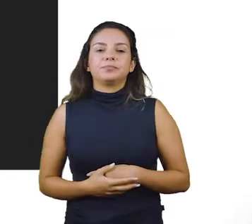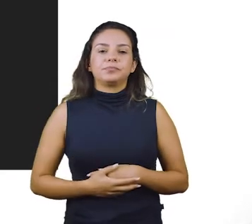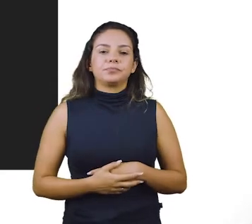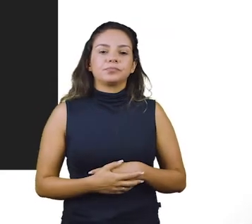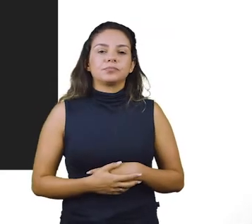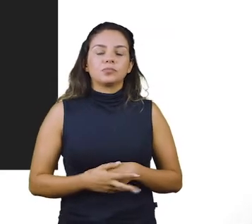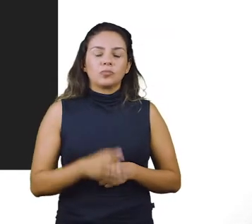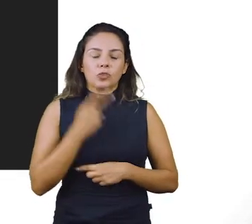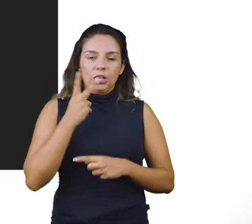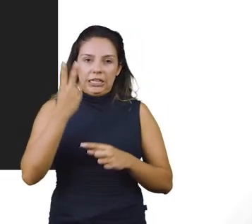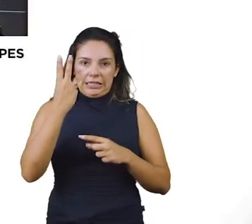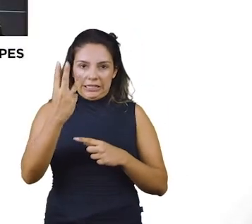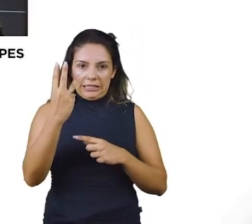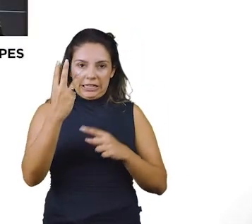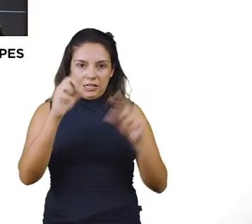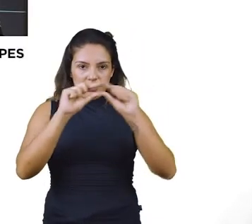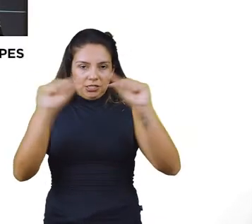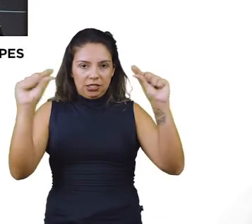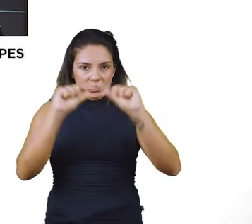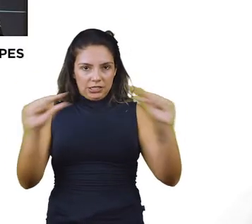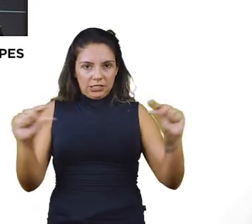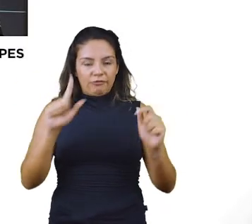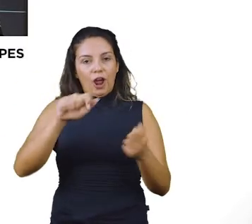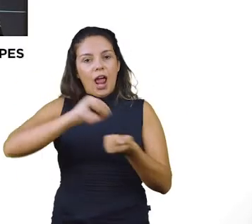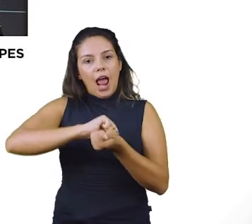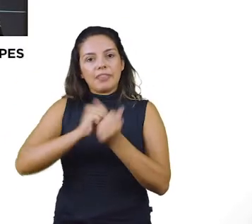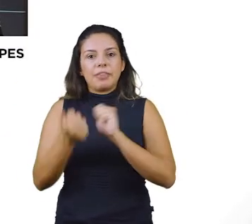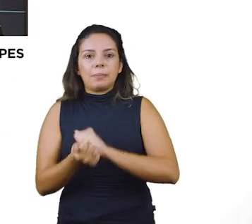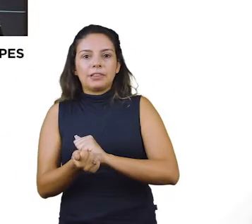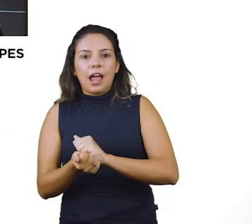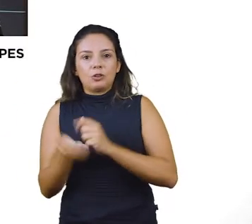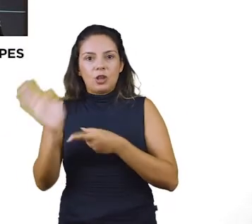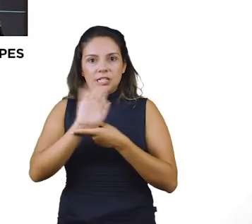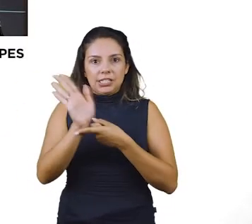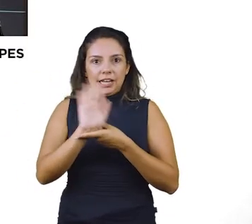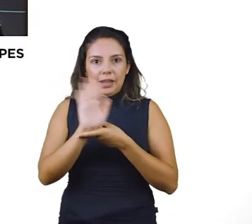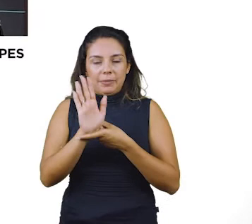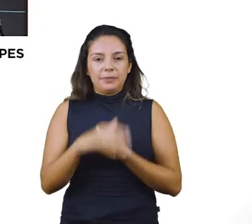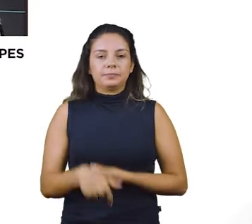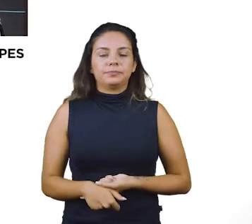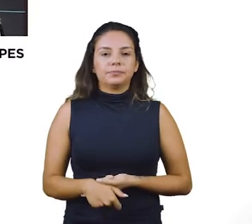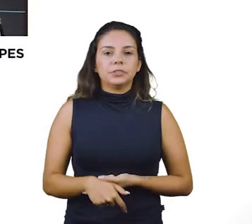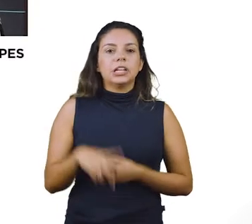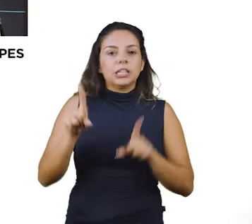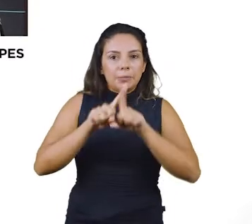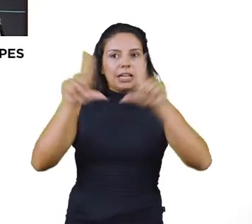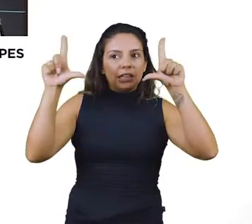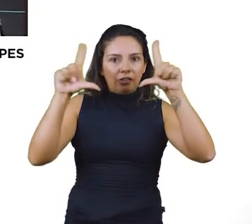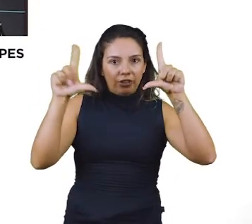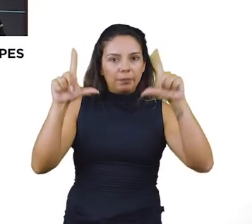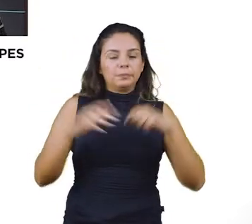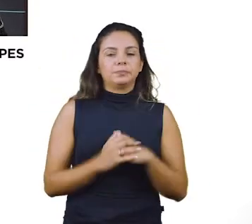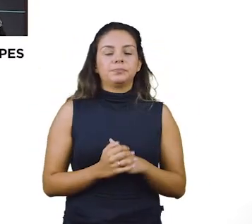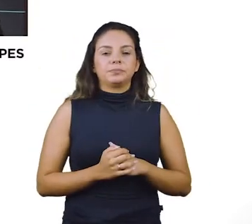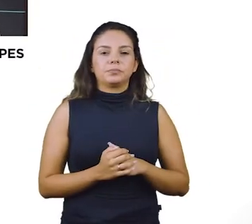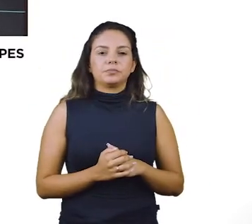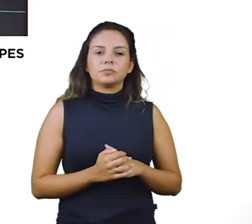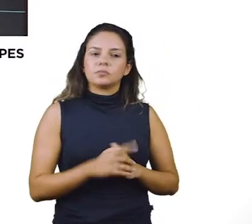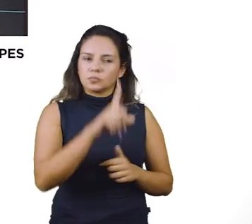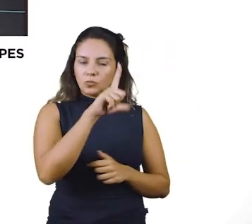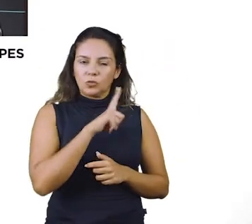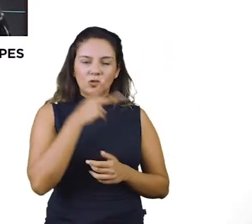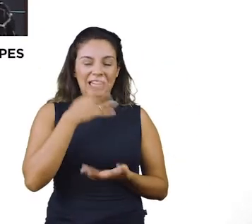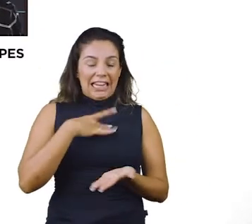O Vestido, né? São esses três que foram adaptados para o cinema e canal fechado? Olha, eu tive,